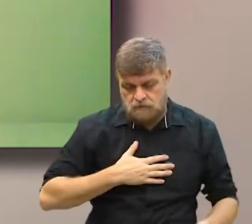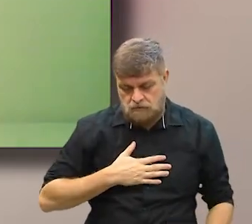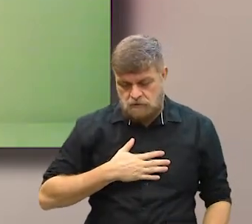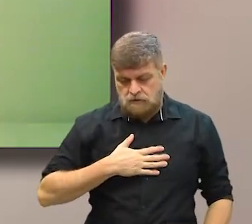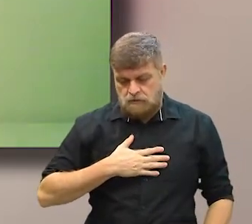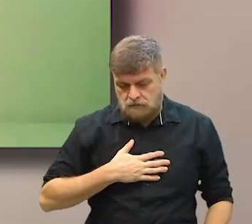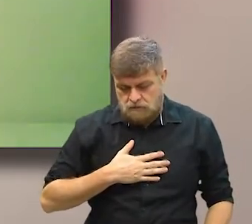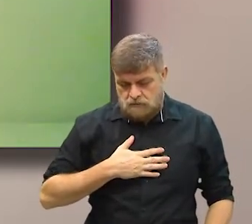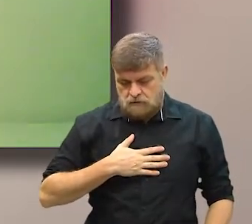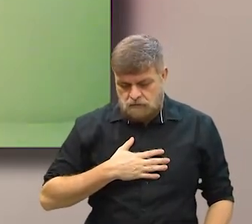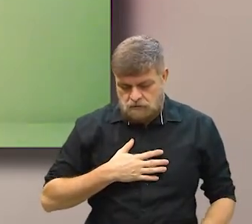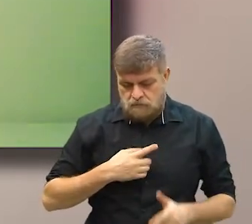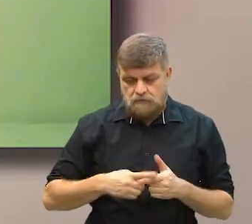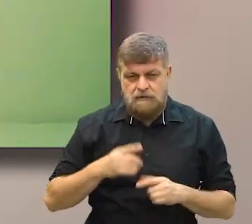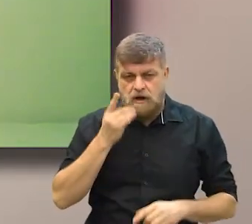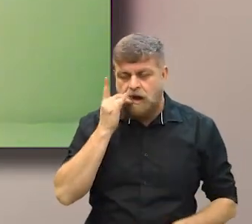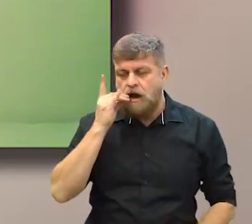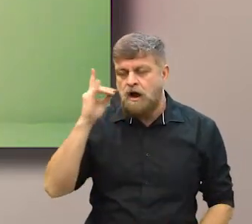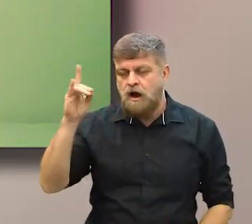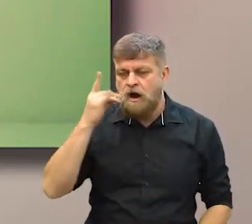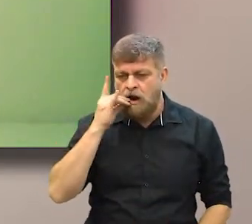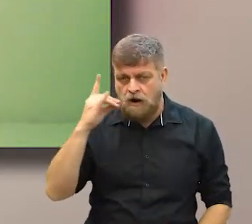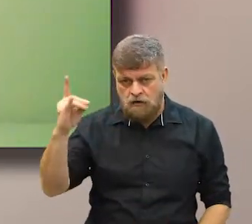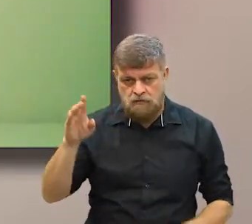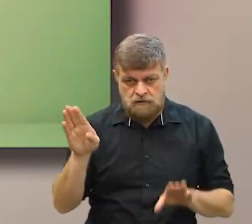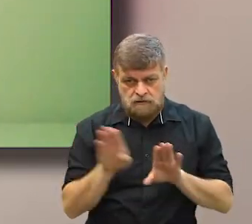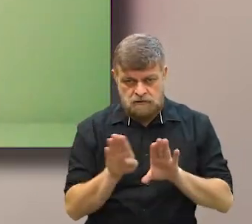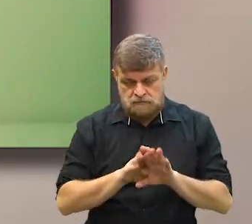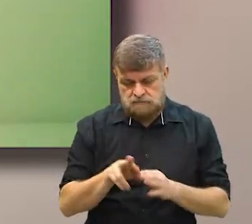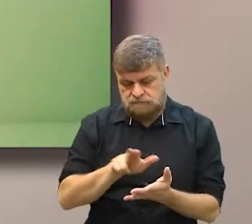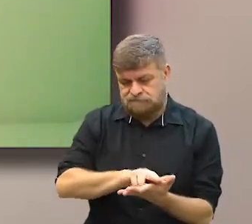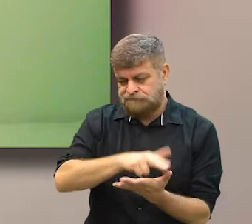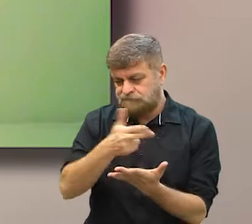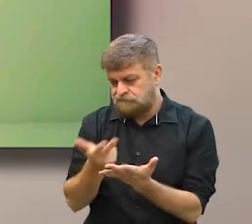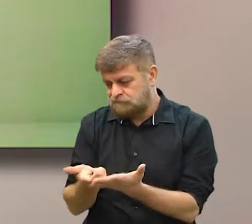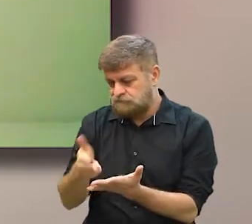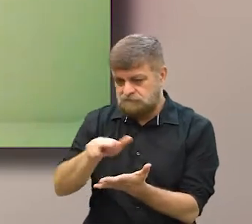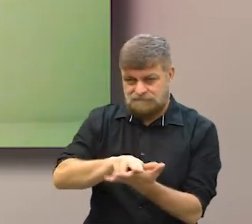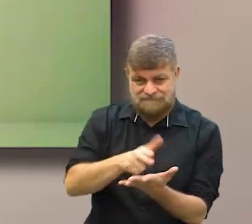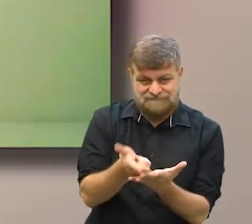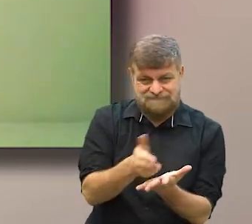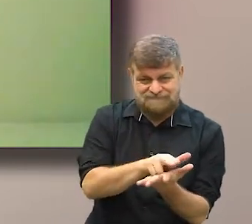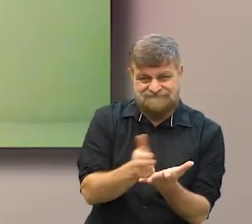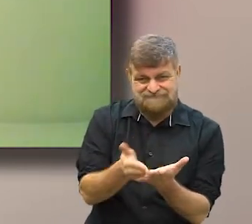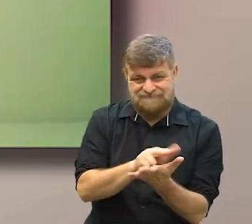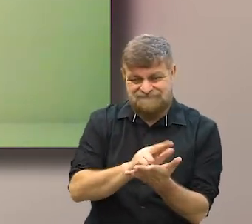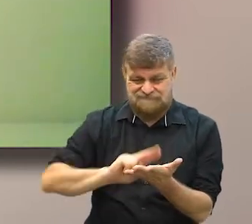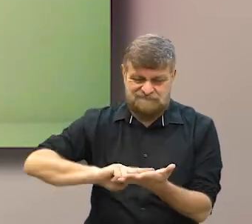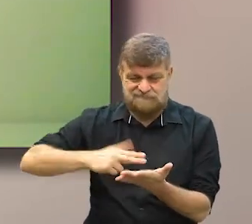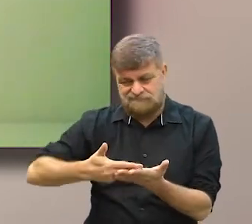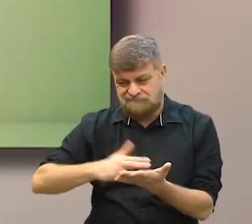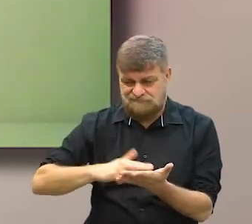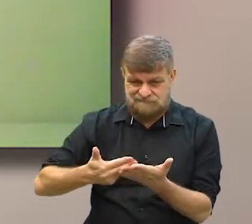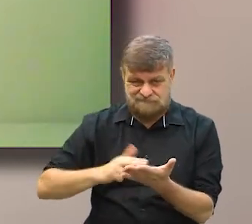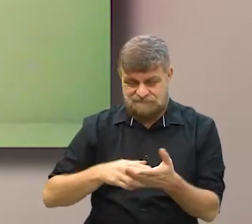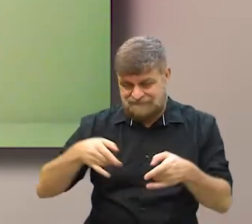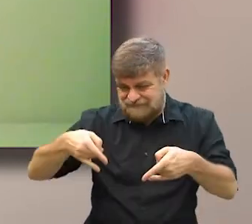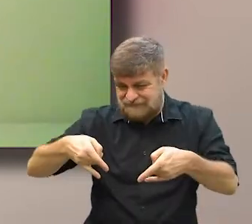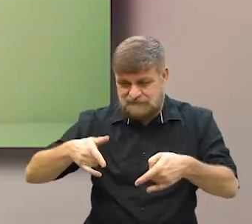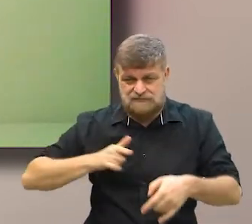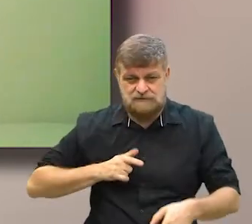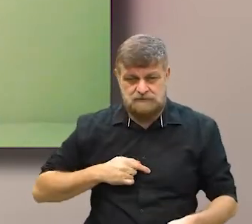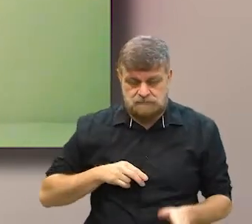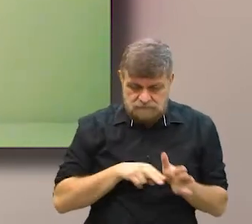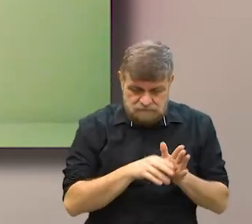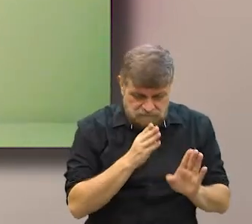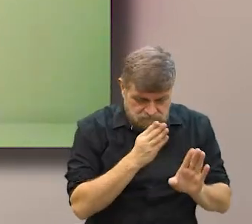problemas respiratórios do sono, para pessoas que roncam, etc., eventualmente que se mexem durante o sono, têm alterações de comportamento, mas boa parte